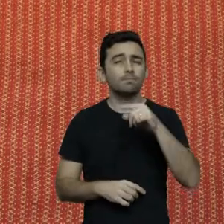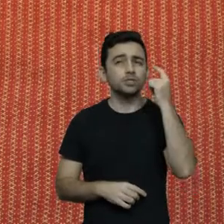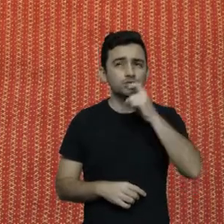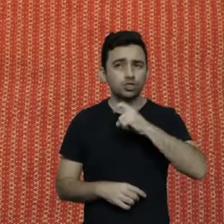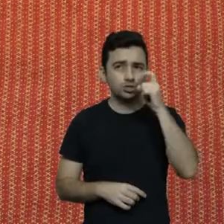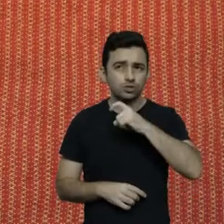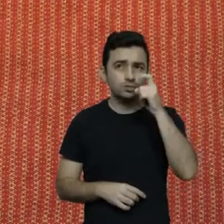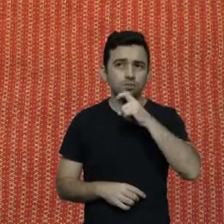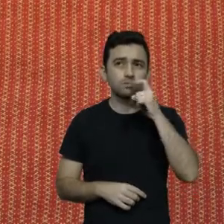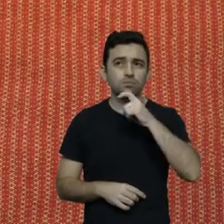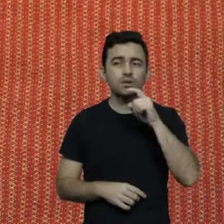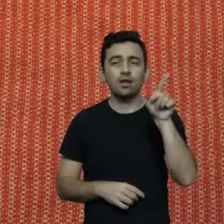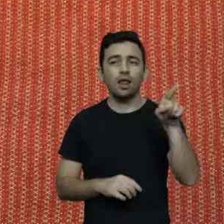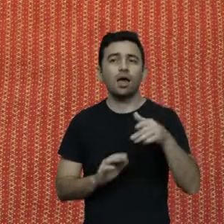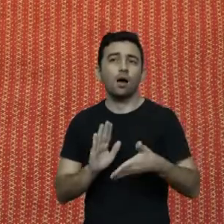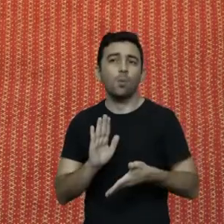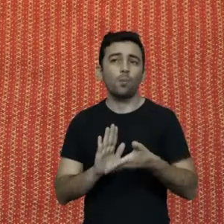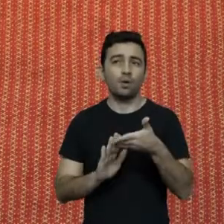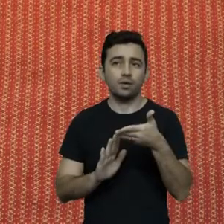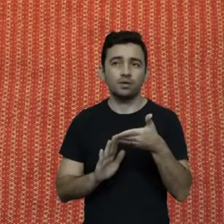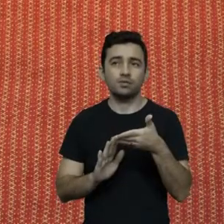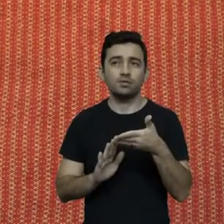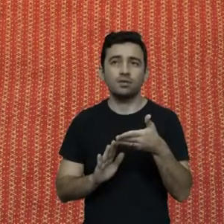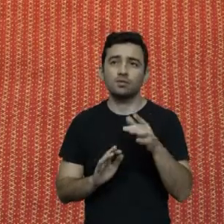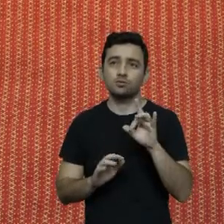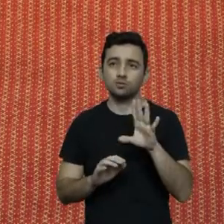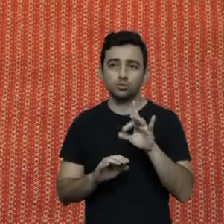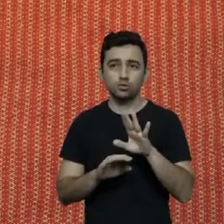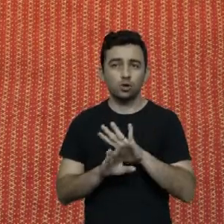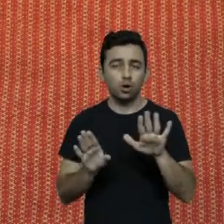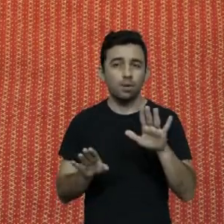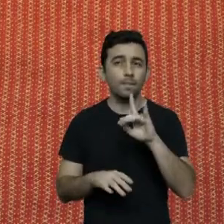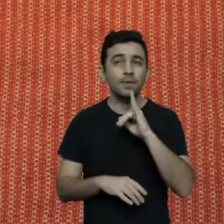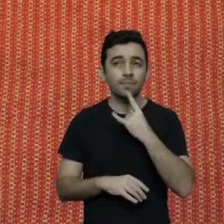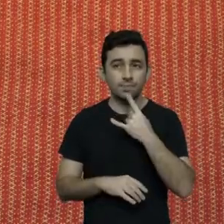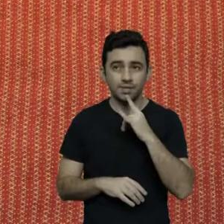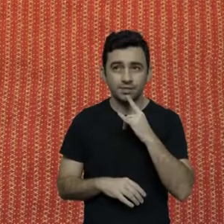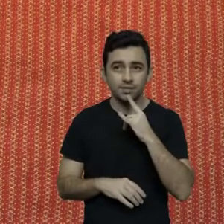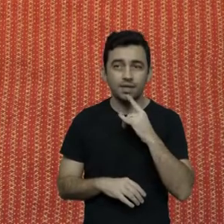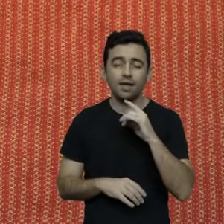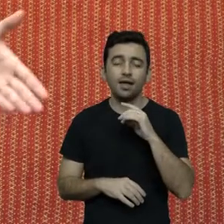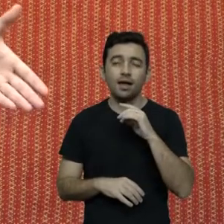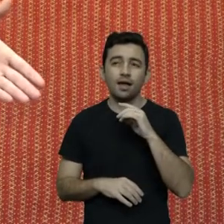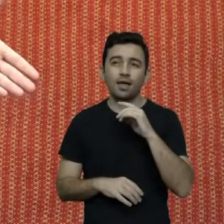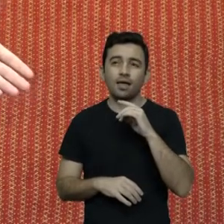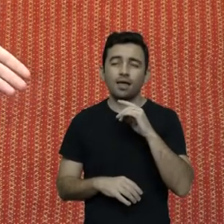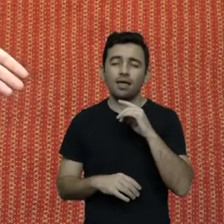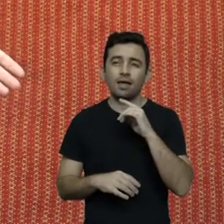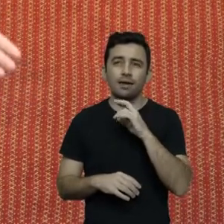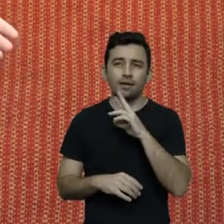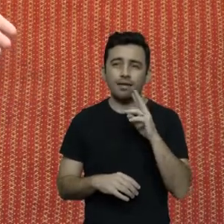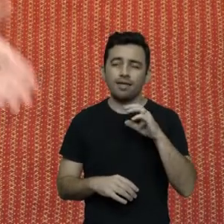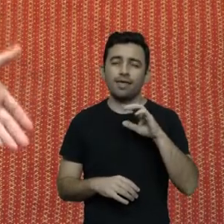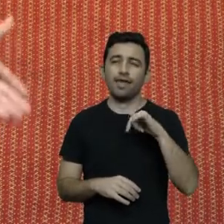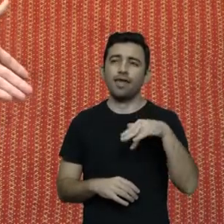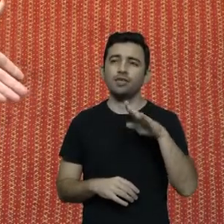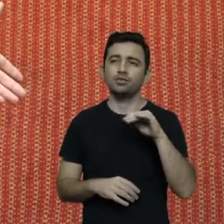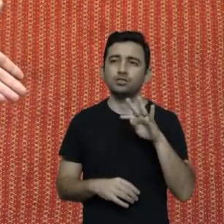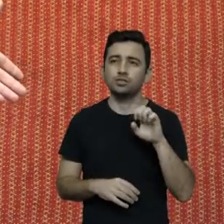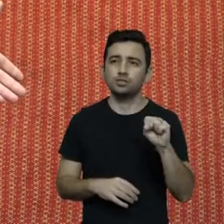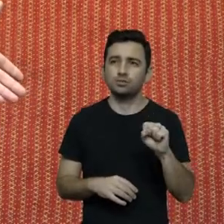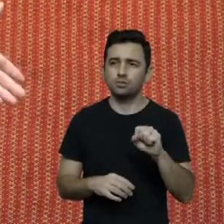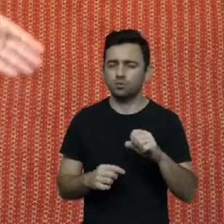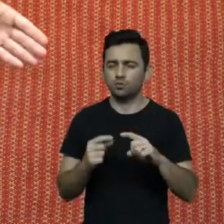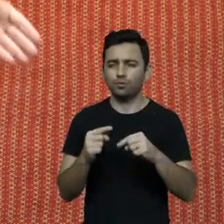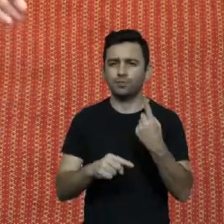que esse e é apenas para bebidas quentes alcoólicas é mentira não é isso que tem um